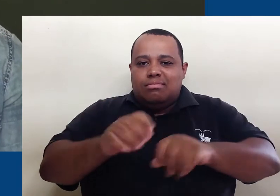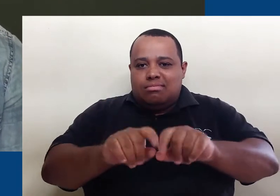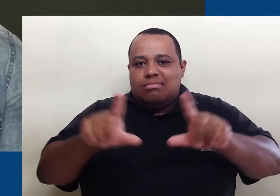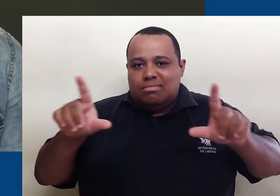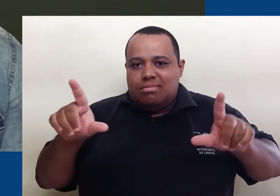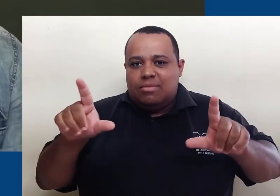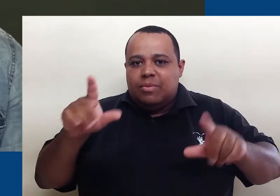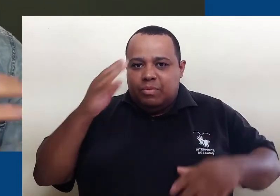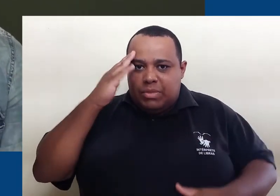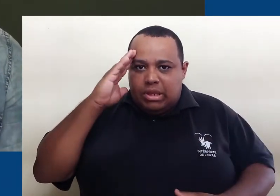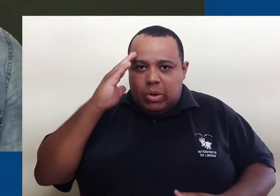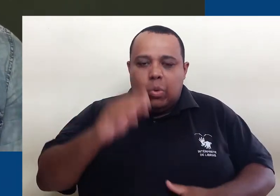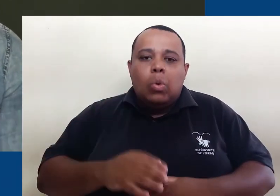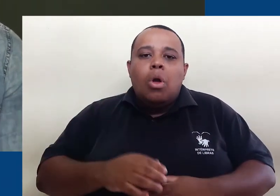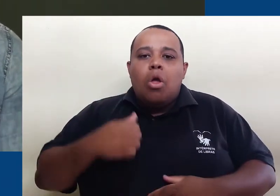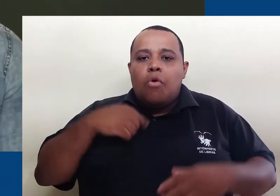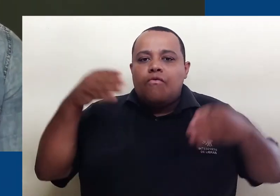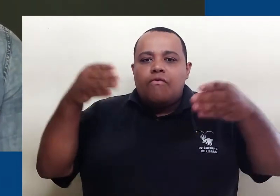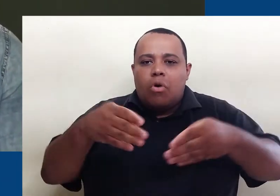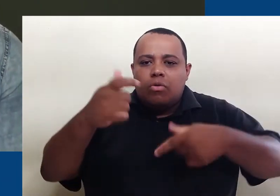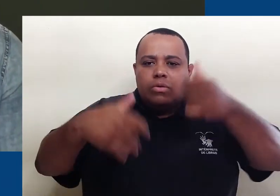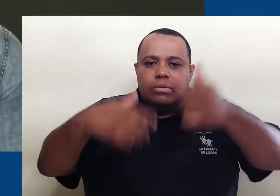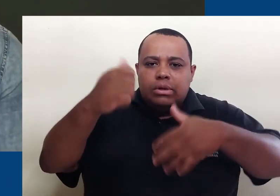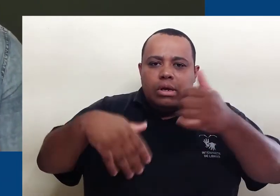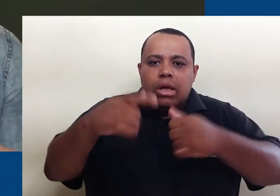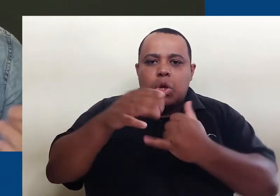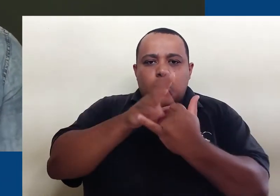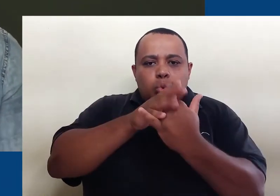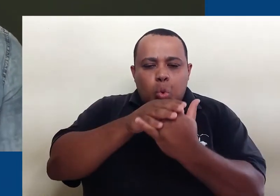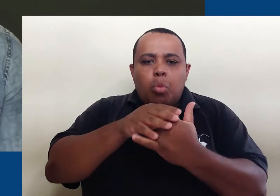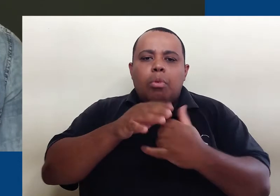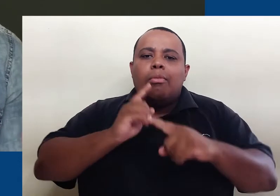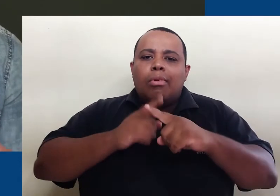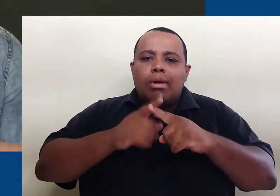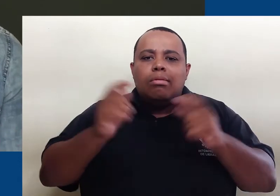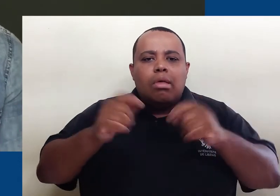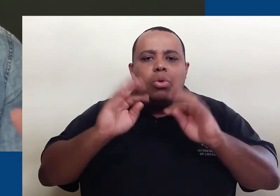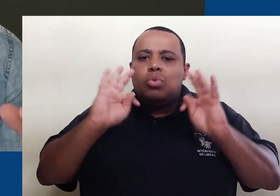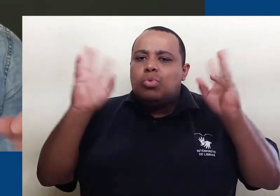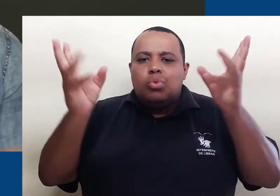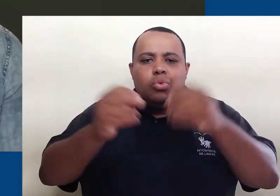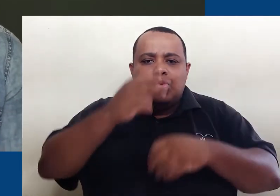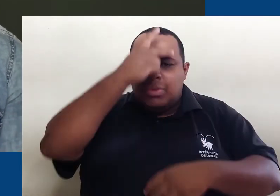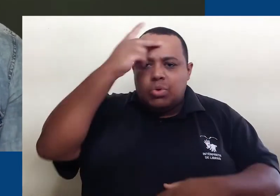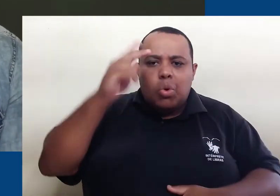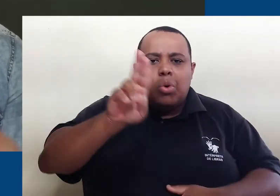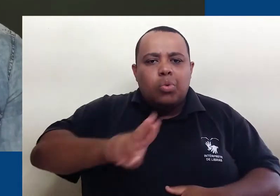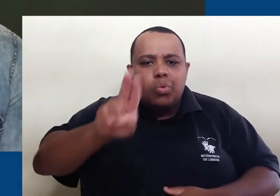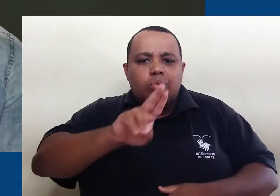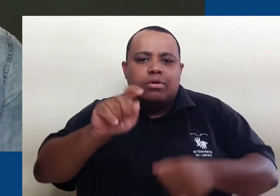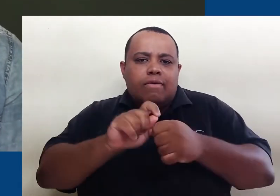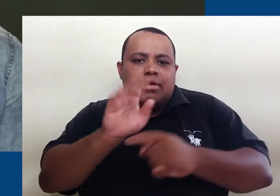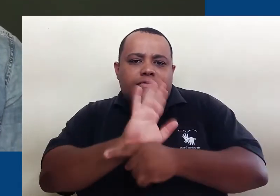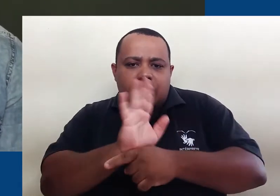abrangente possível, eu vou focar no YouTube, que aí é uma plataforma que poderia ser usada universalmente para você subir os vídeos e só passar o link